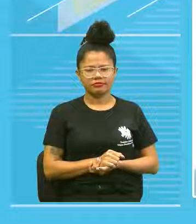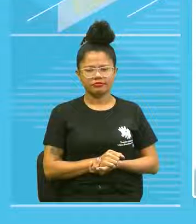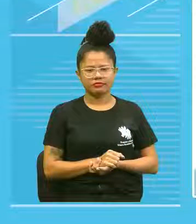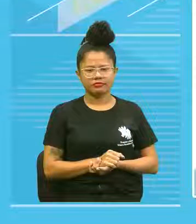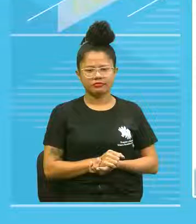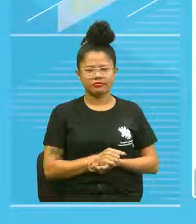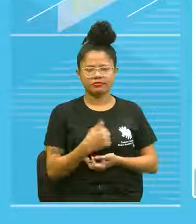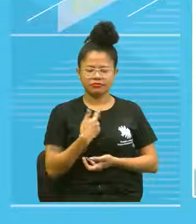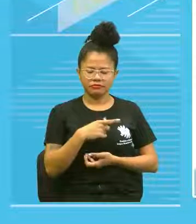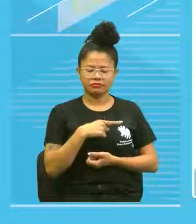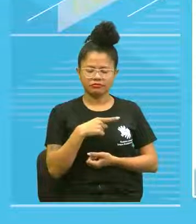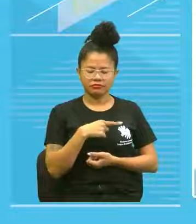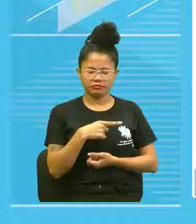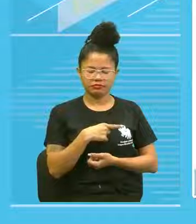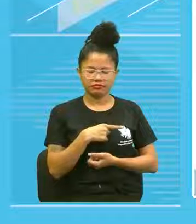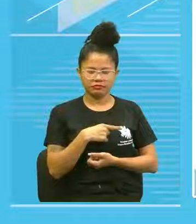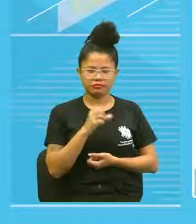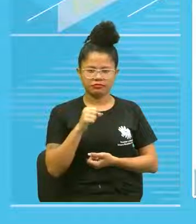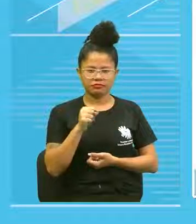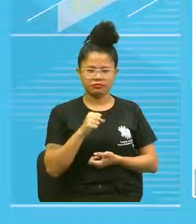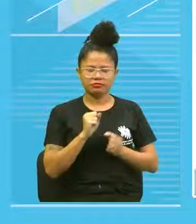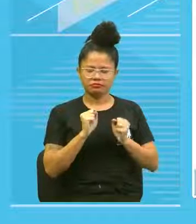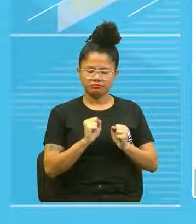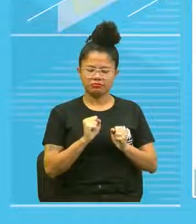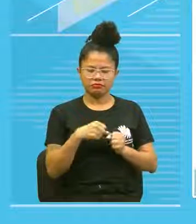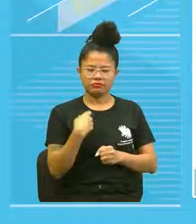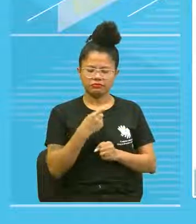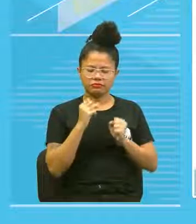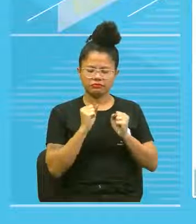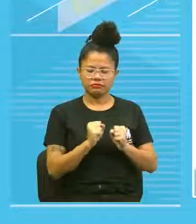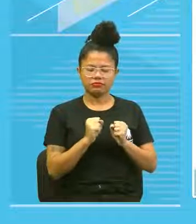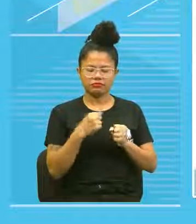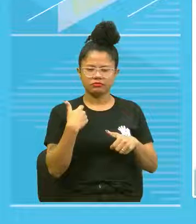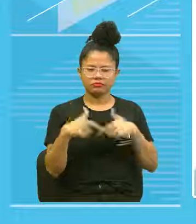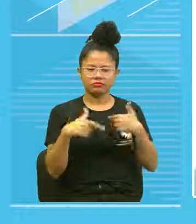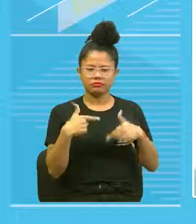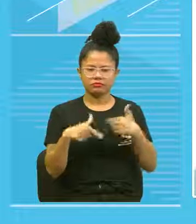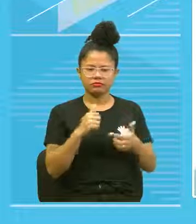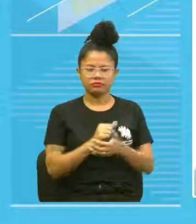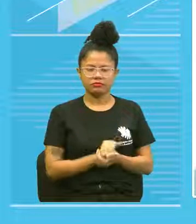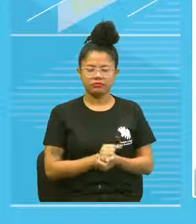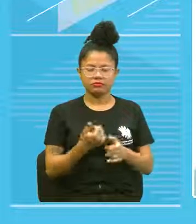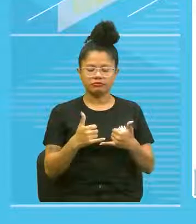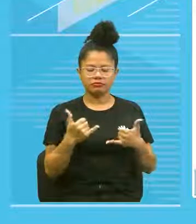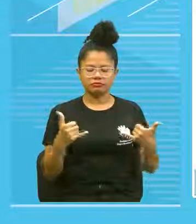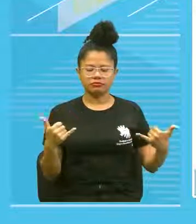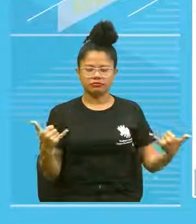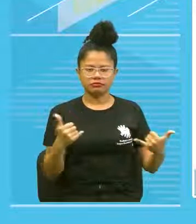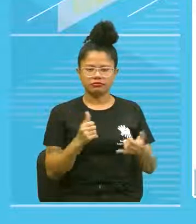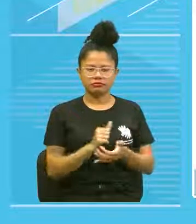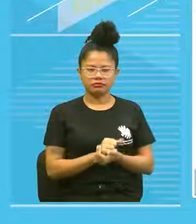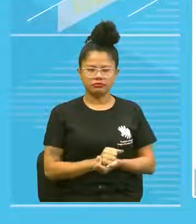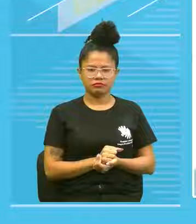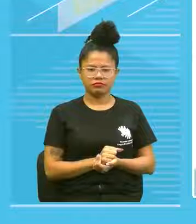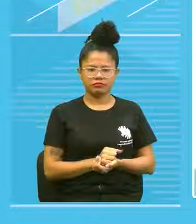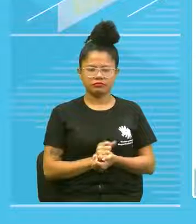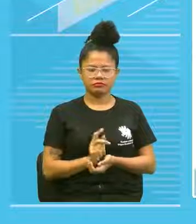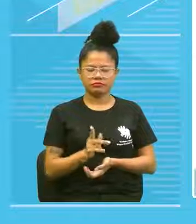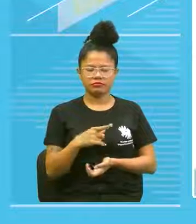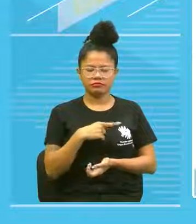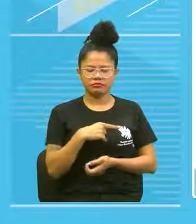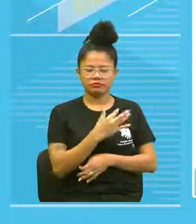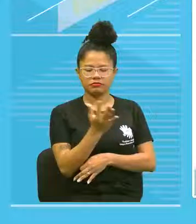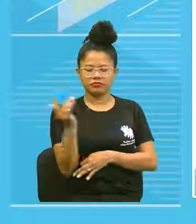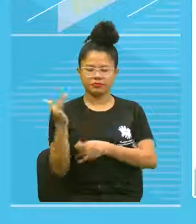nós temos potencialidades nós temos como produzir E por que produzir